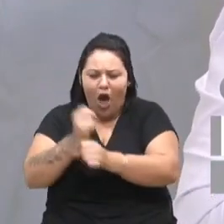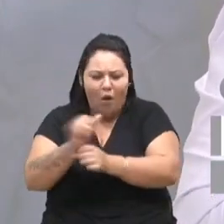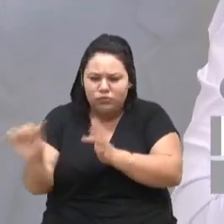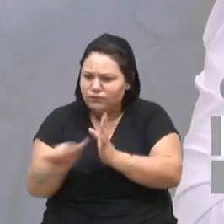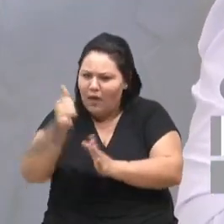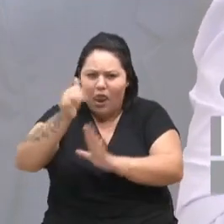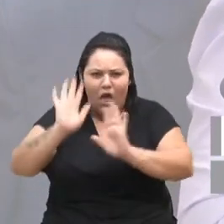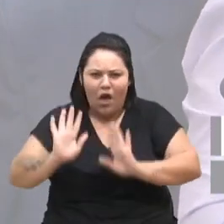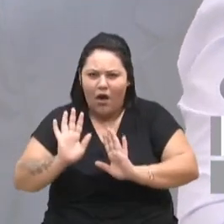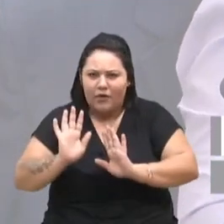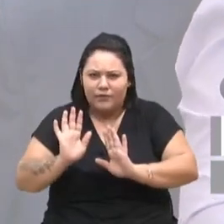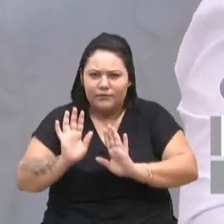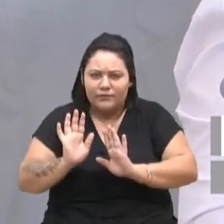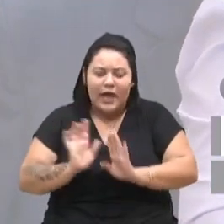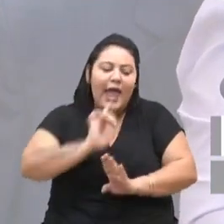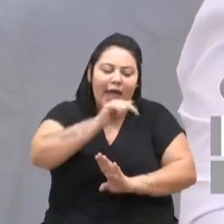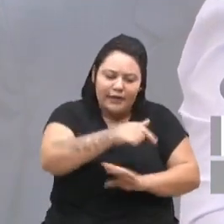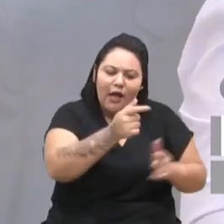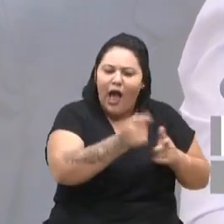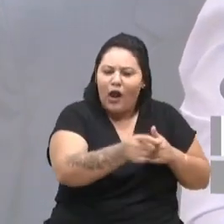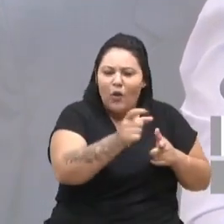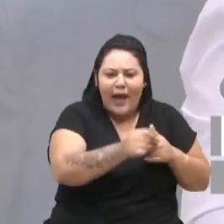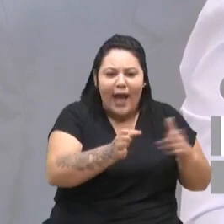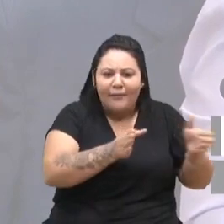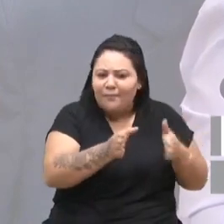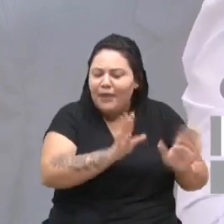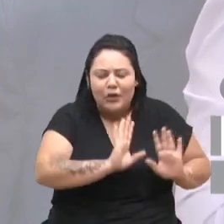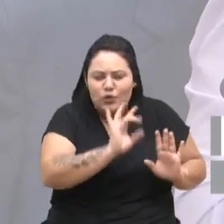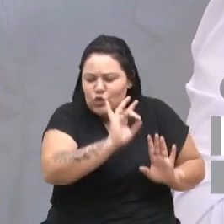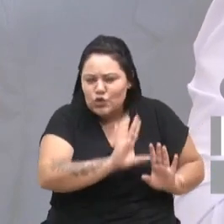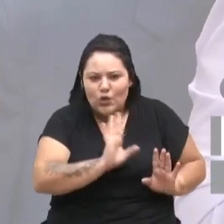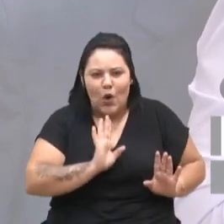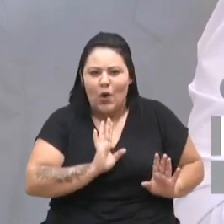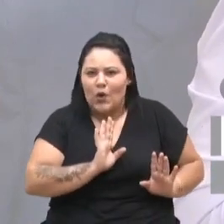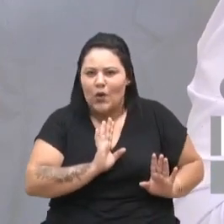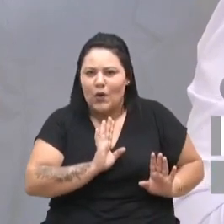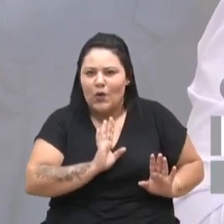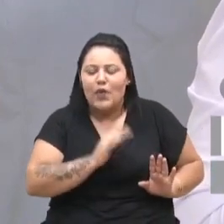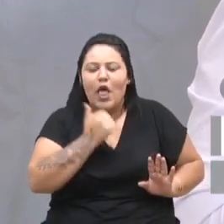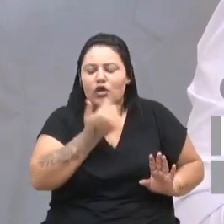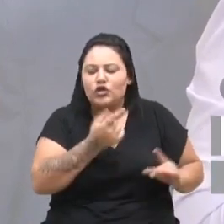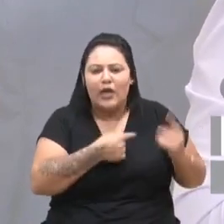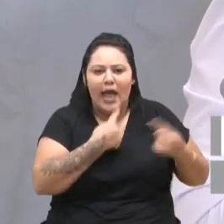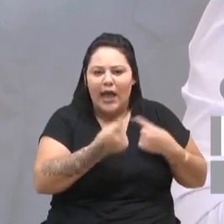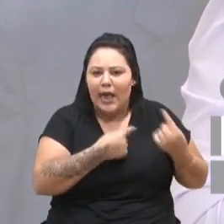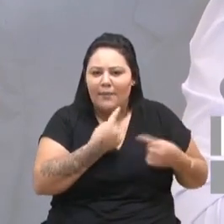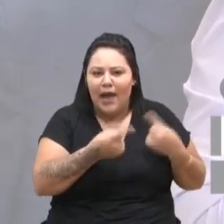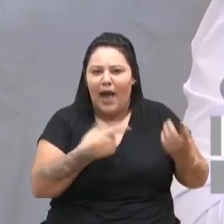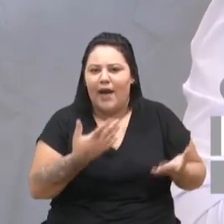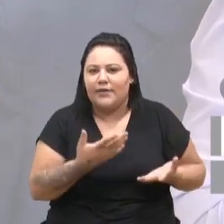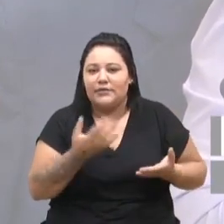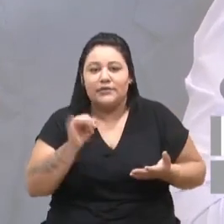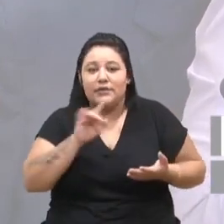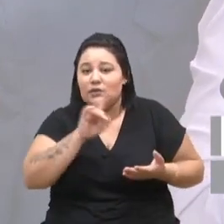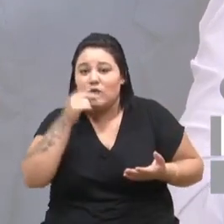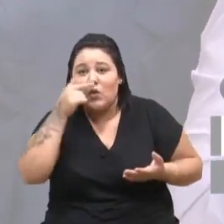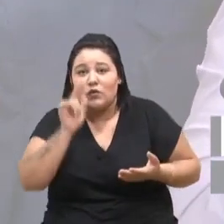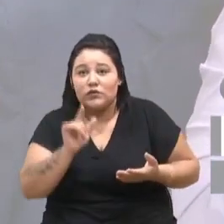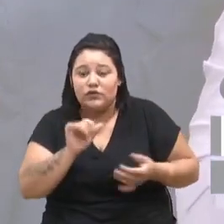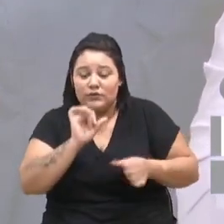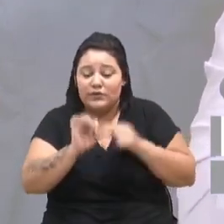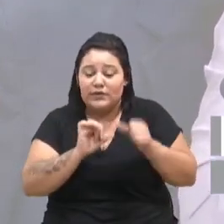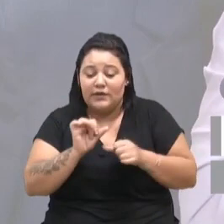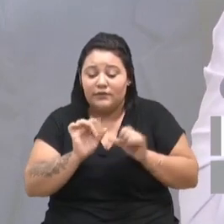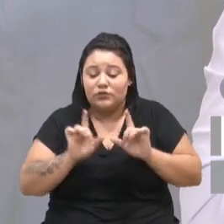bom. É alguma coisa, né, do imediato. E se não conseguisse uma sala lá, nós íamos ter que deslocar lá para Rio